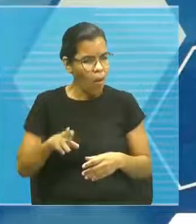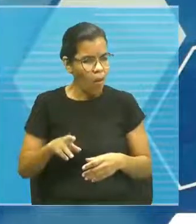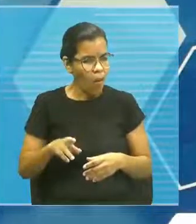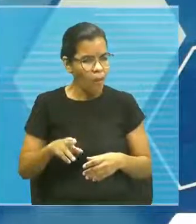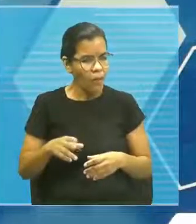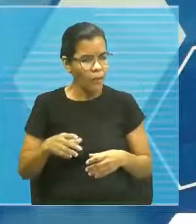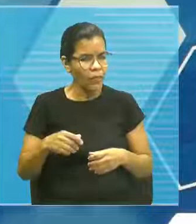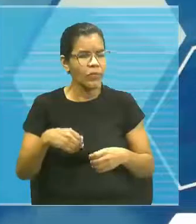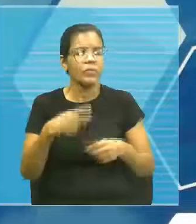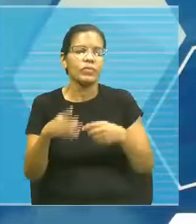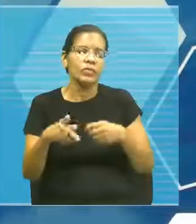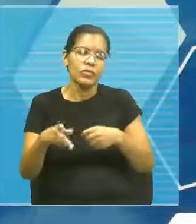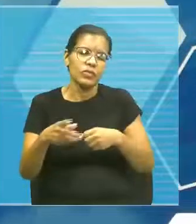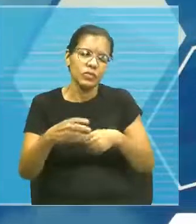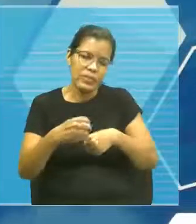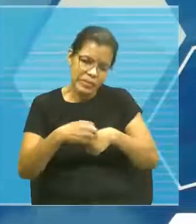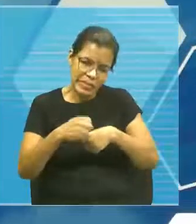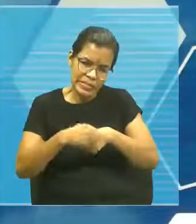gelo lá do congelador,